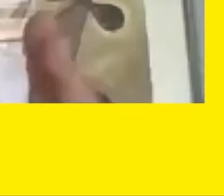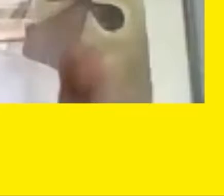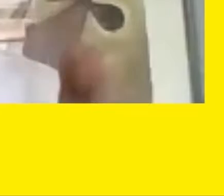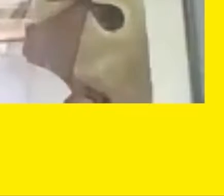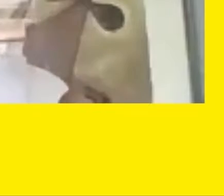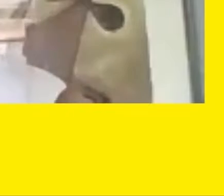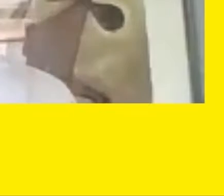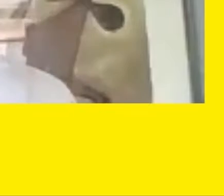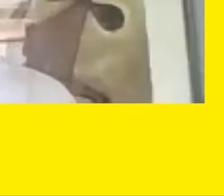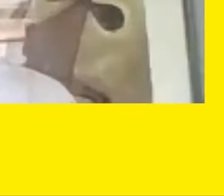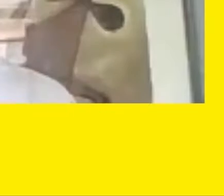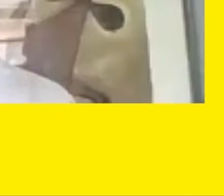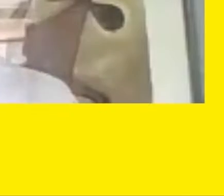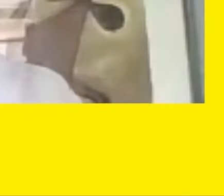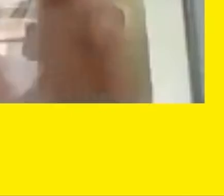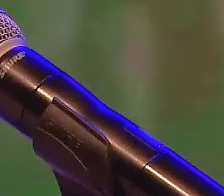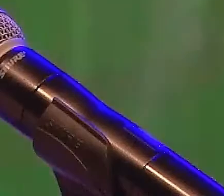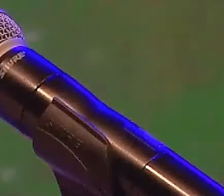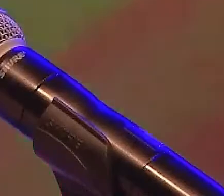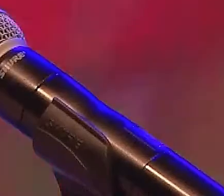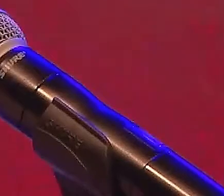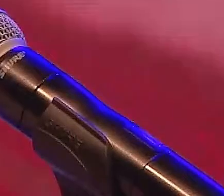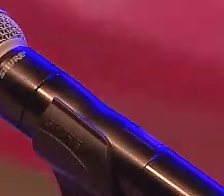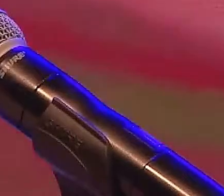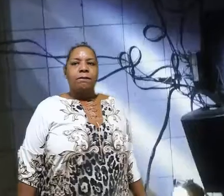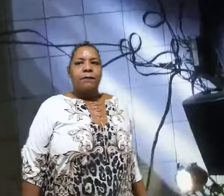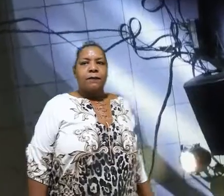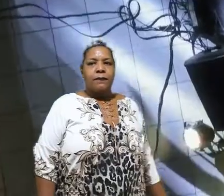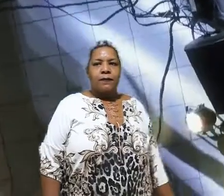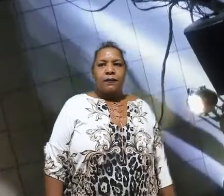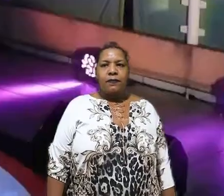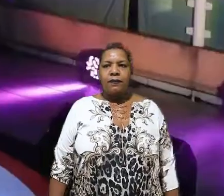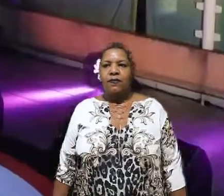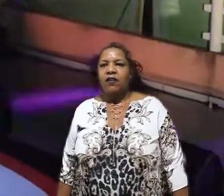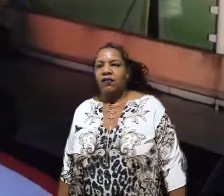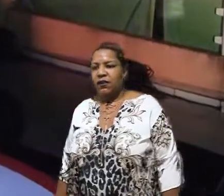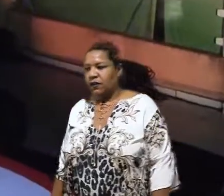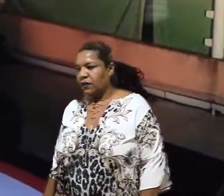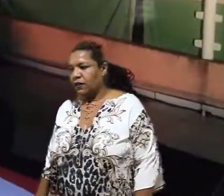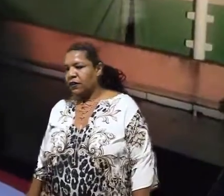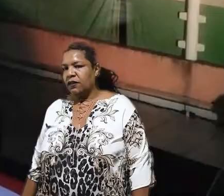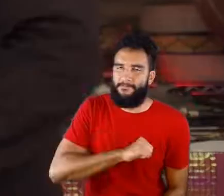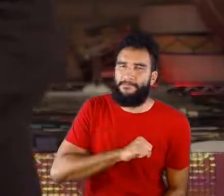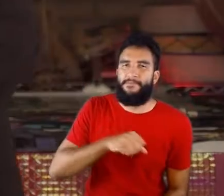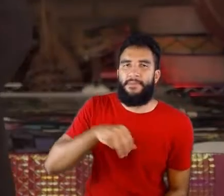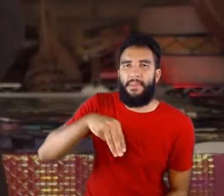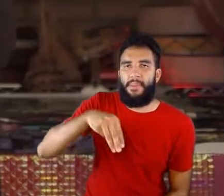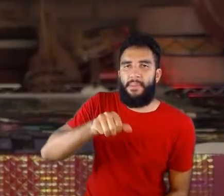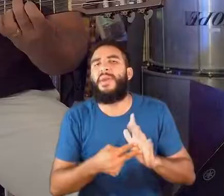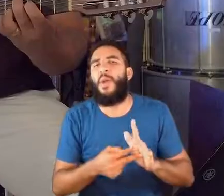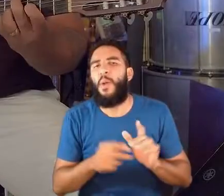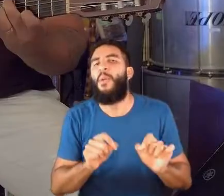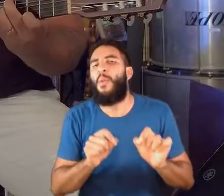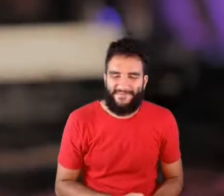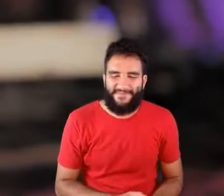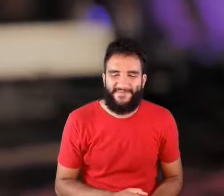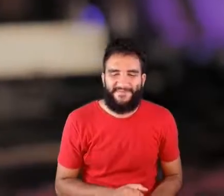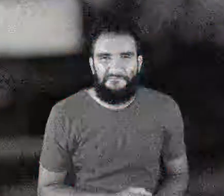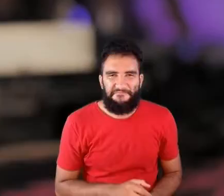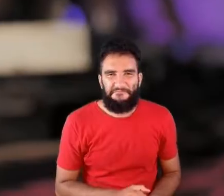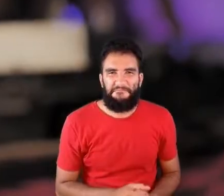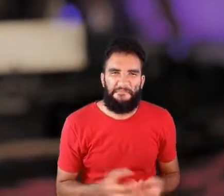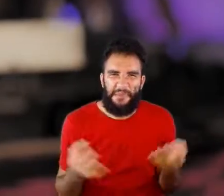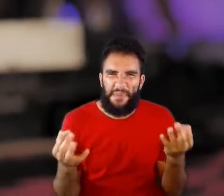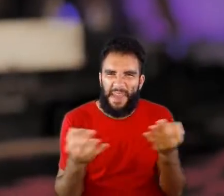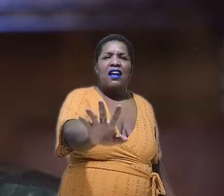logo ficar que bobina e ele é fácil só o ouro era a gente é burra a música Quem nasce em